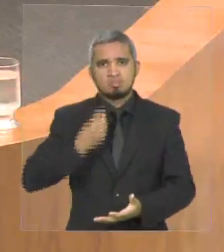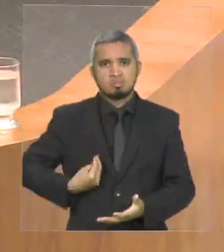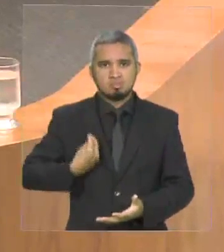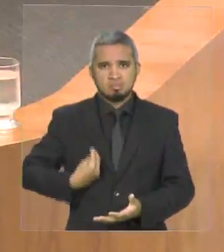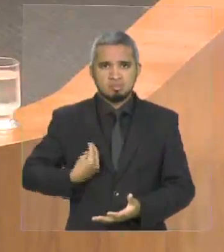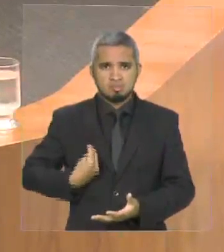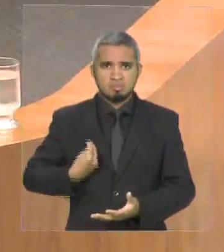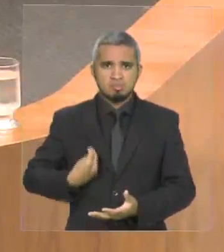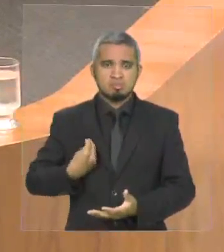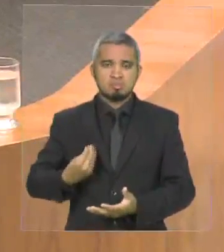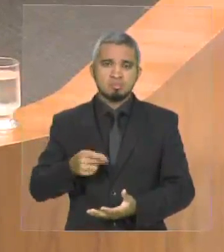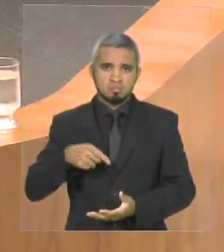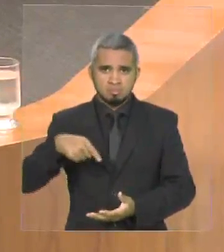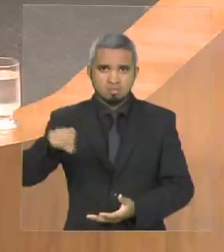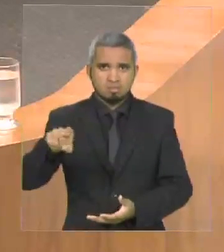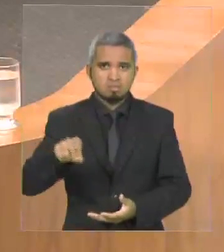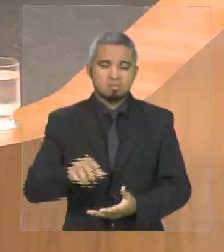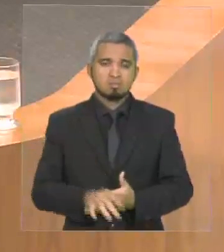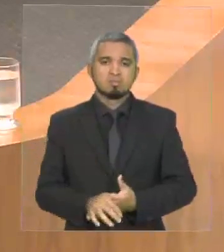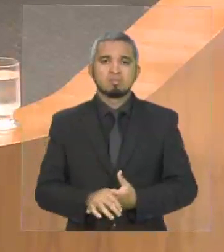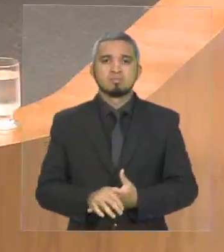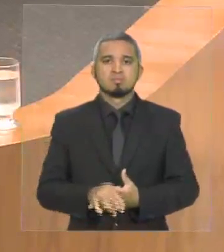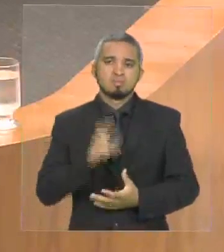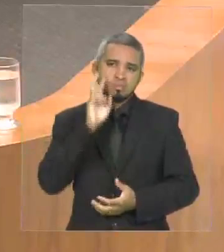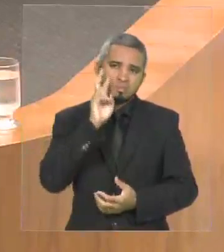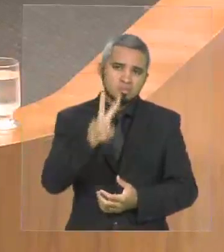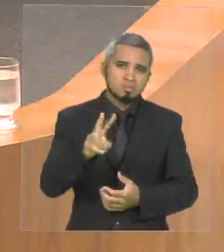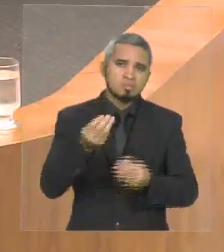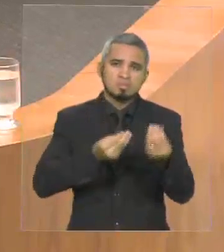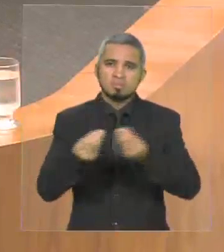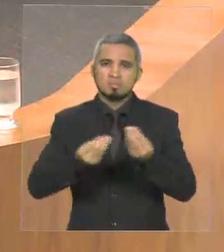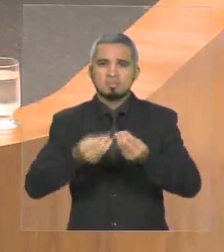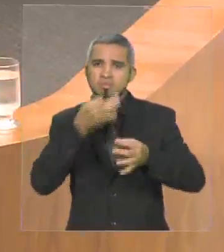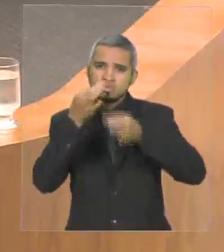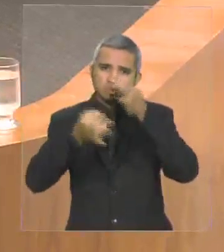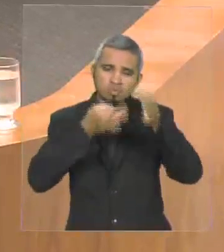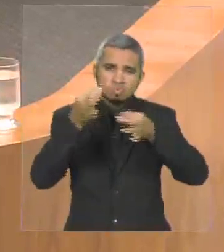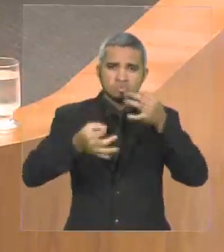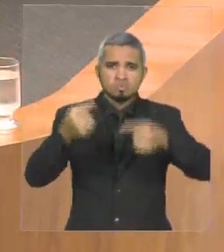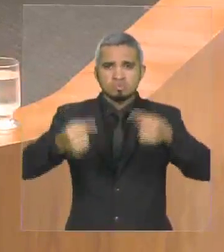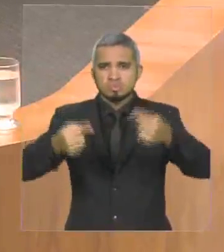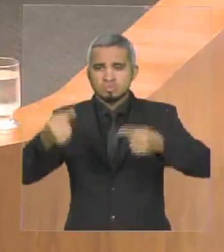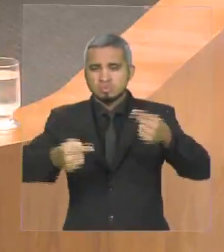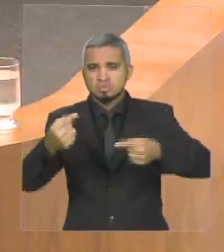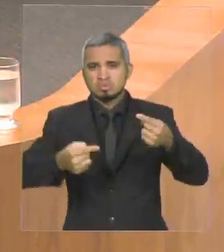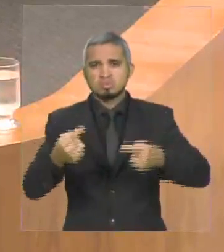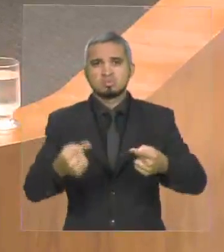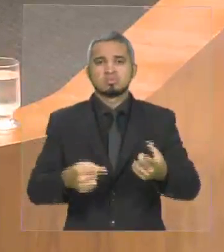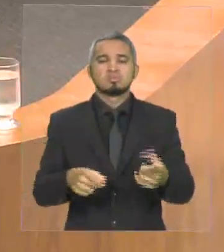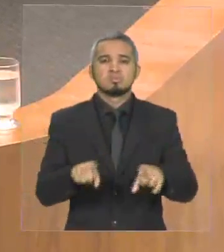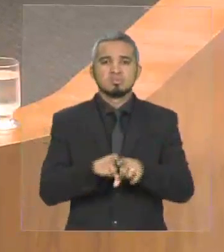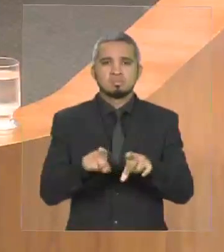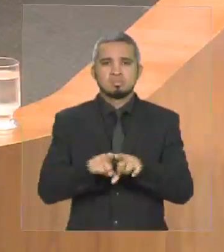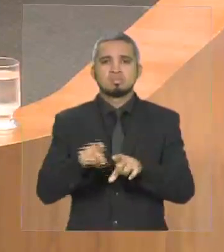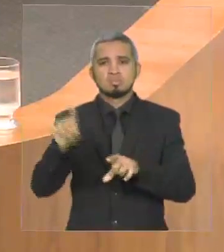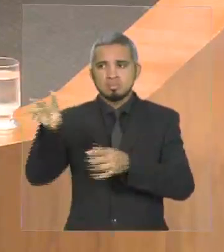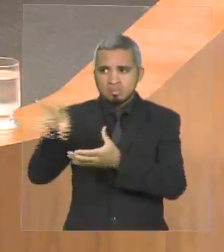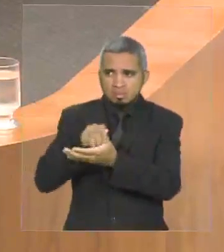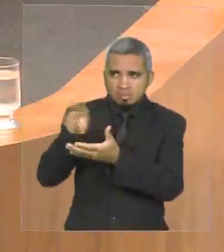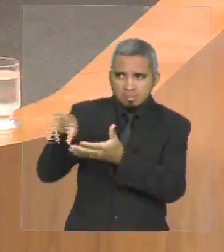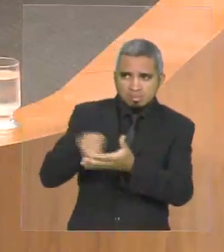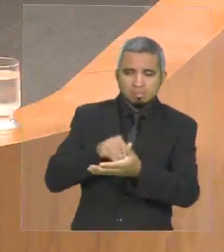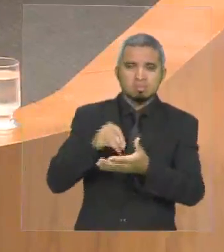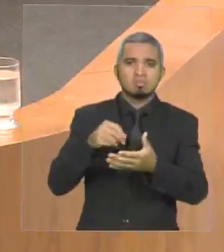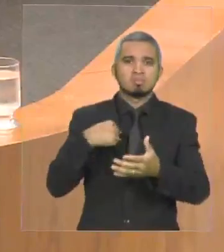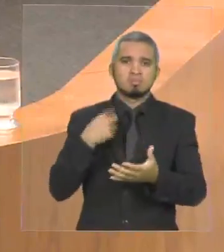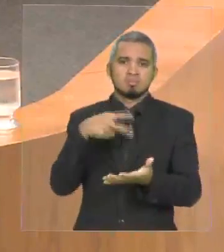como parlamentar, acompanhando a discussão inicial, mas vamos trazer para cá, certamente, esse tema muitas vezes,